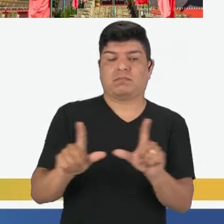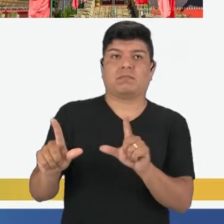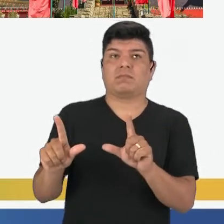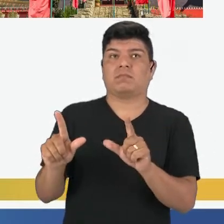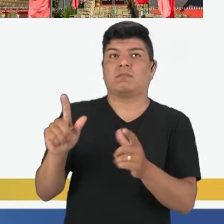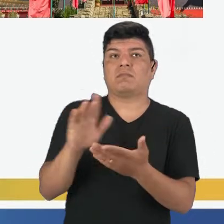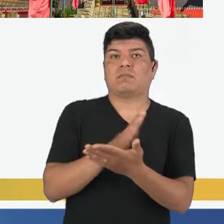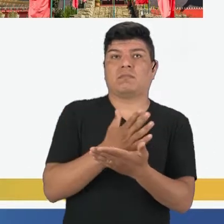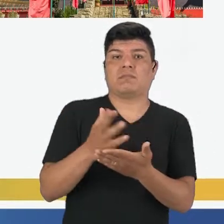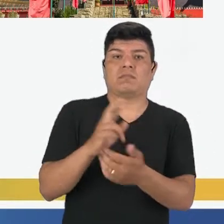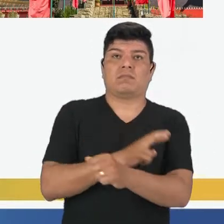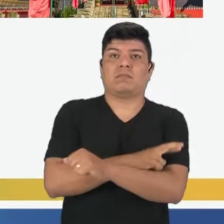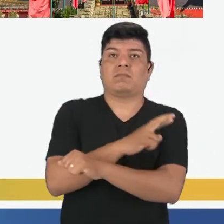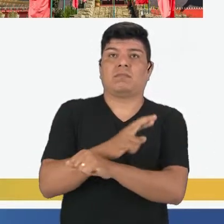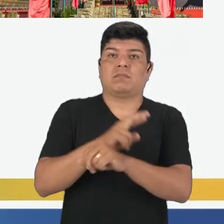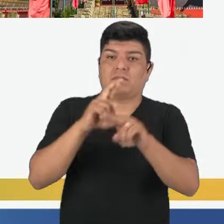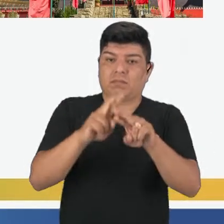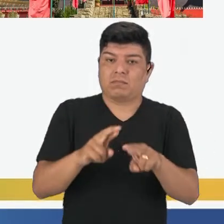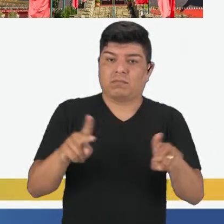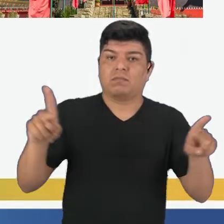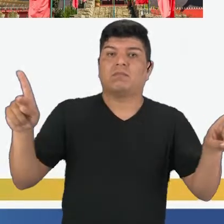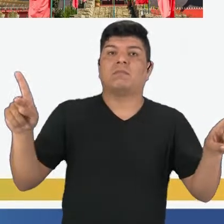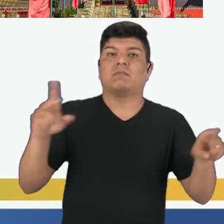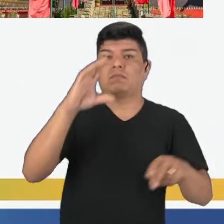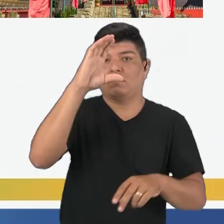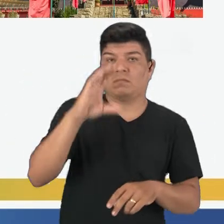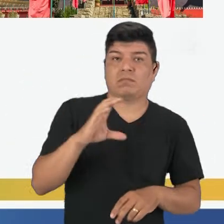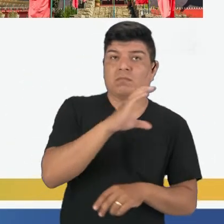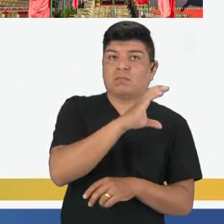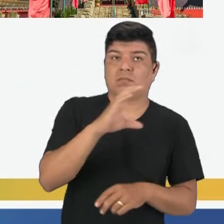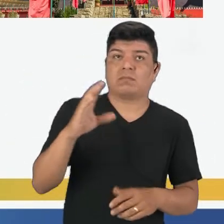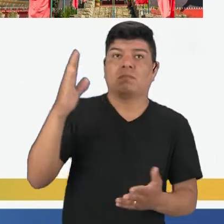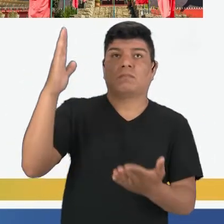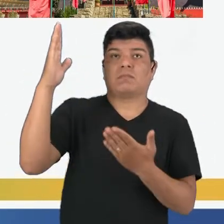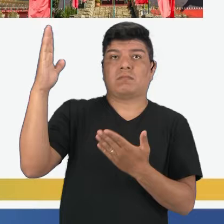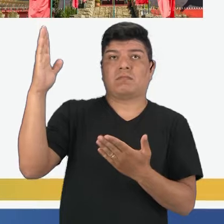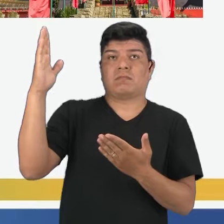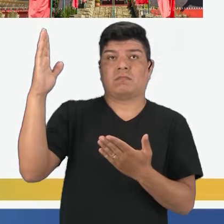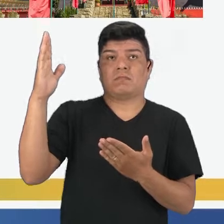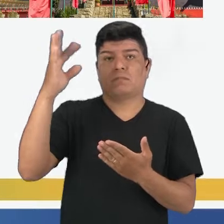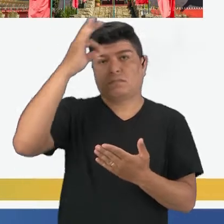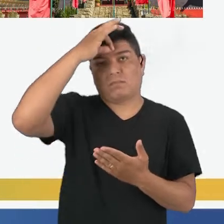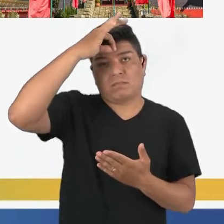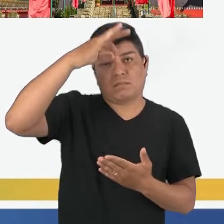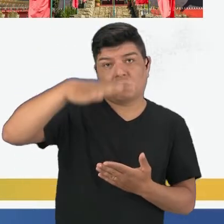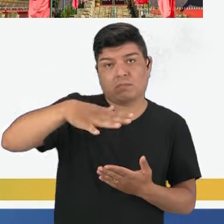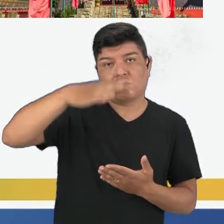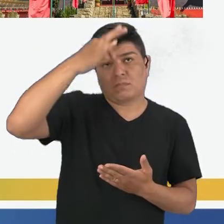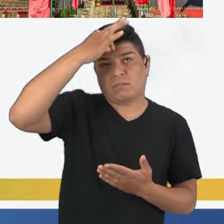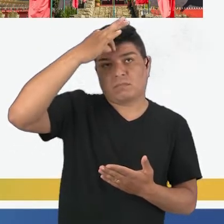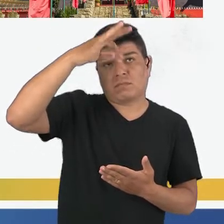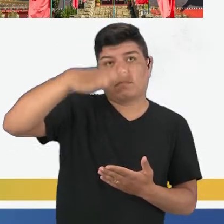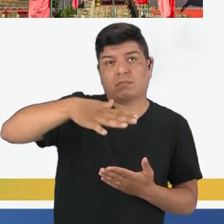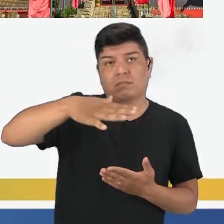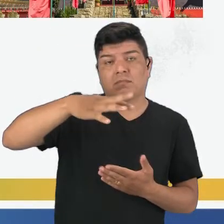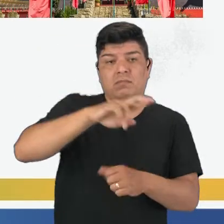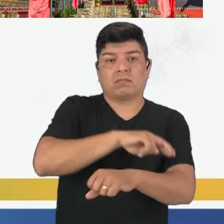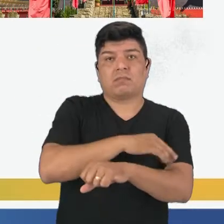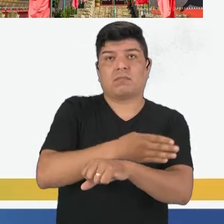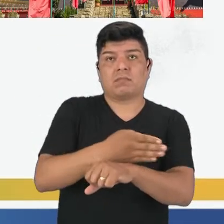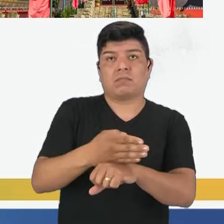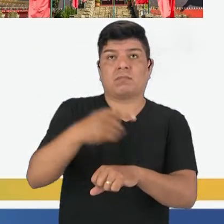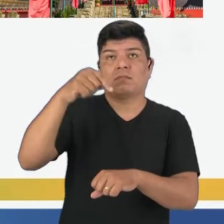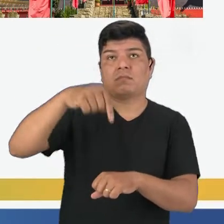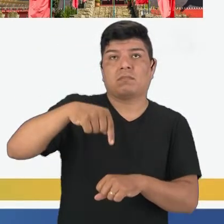vendo religiões diferentes ali, né? No Vaticano tem ali uma imagem do Santo Daime aqui no Rio Branco, Acre, imagem